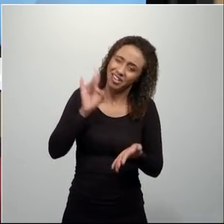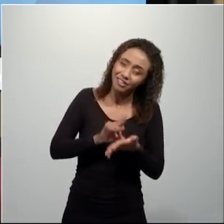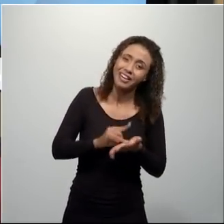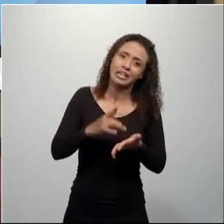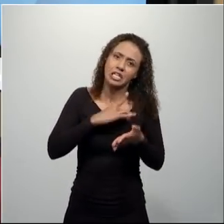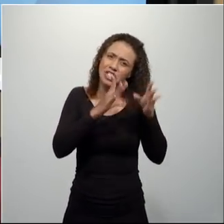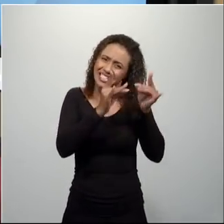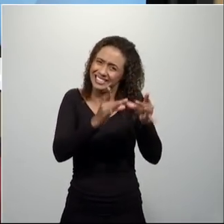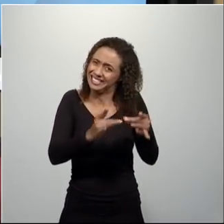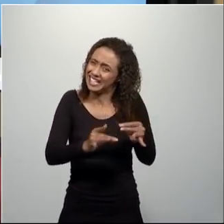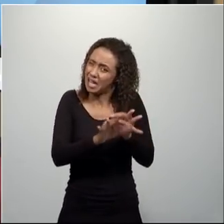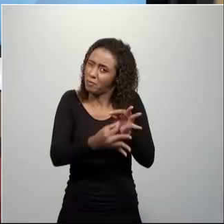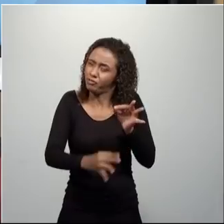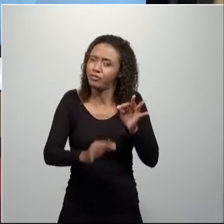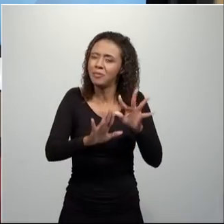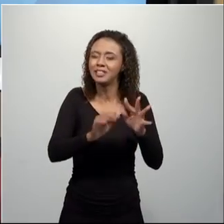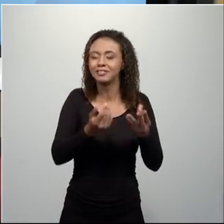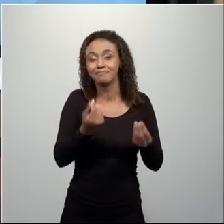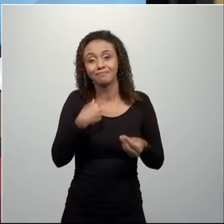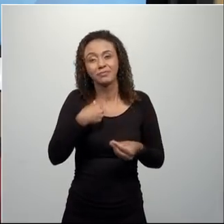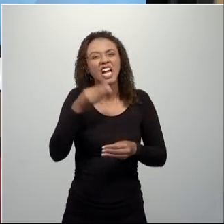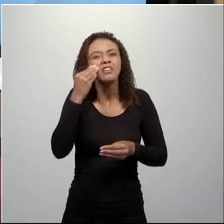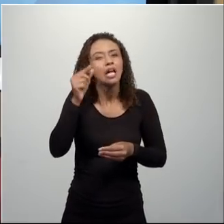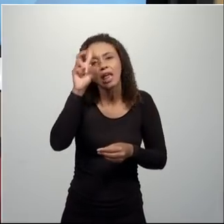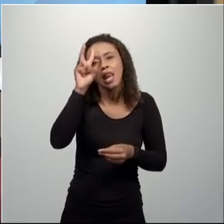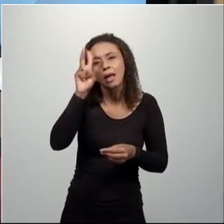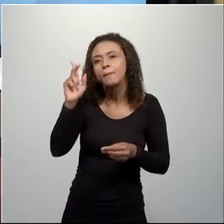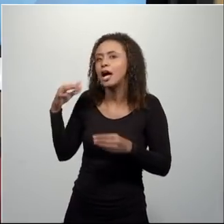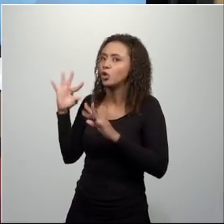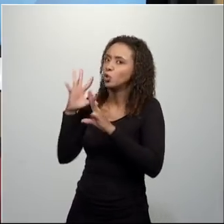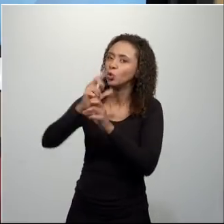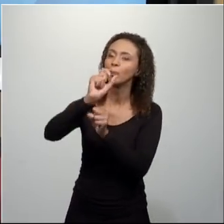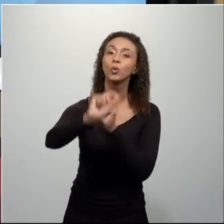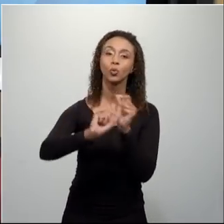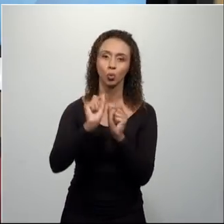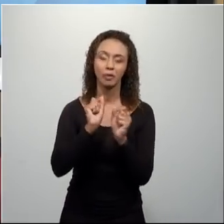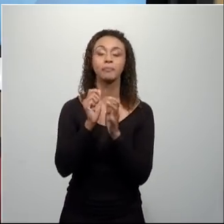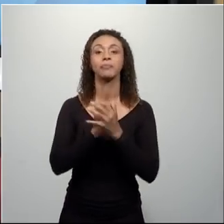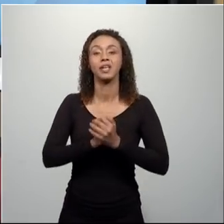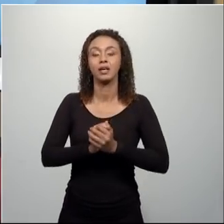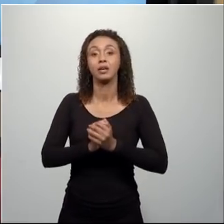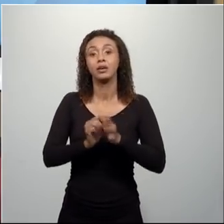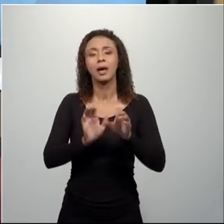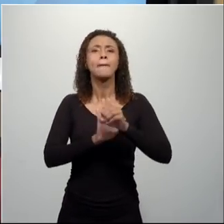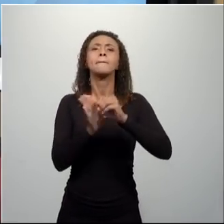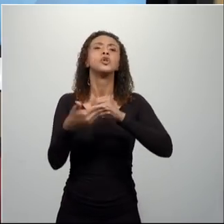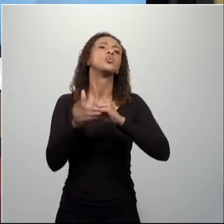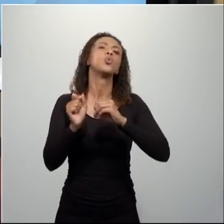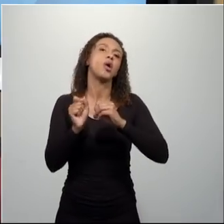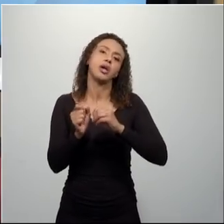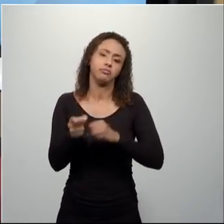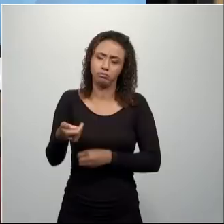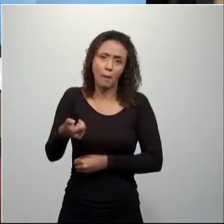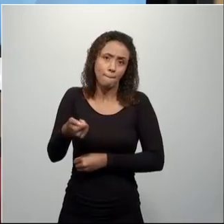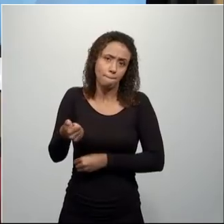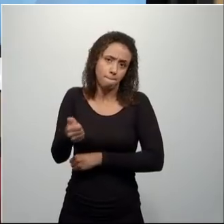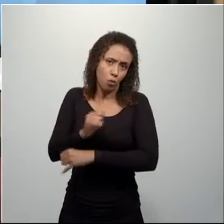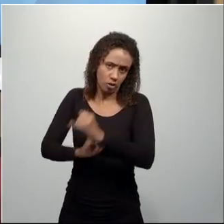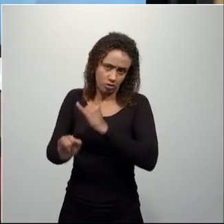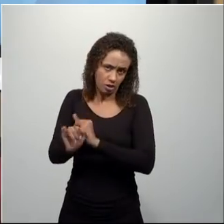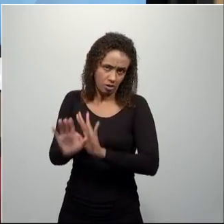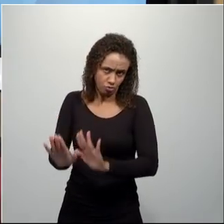de como as coisas acontecem então relembrando rapidamente a idéia do bitcoin que é uma moeda na internet uma moeda digital na